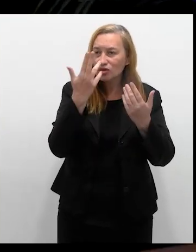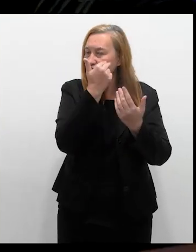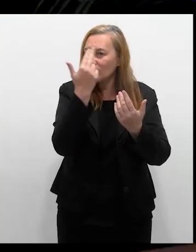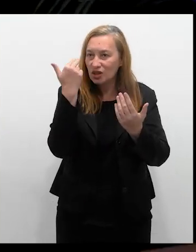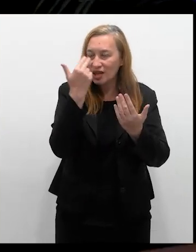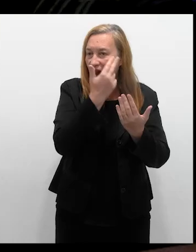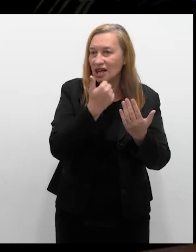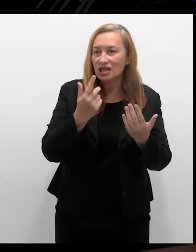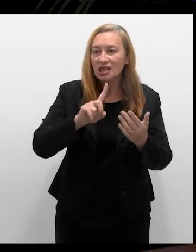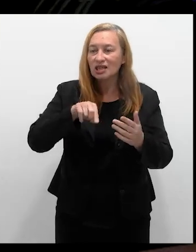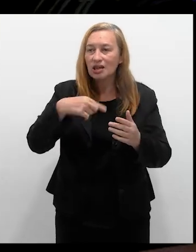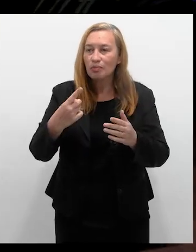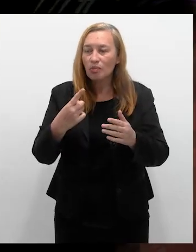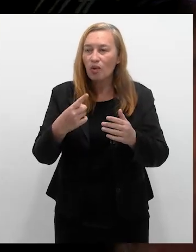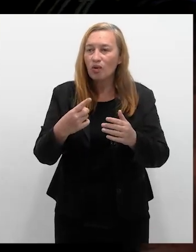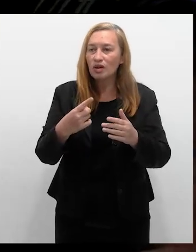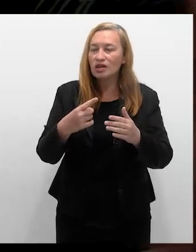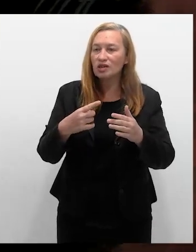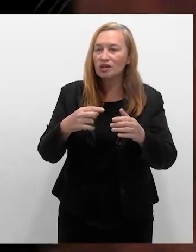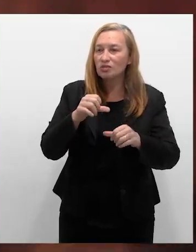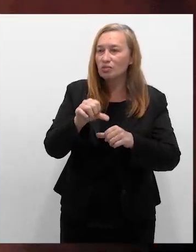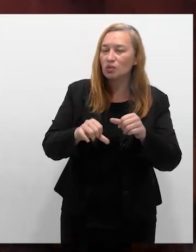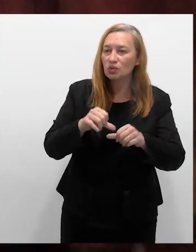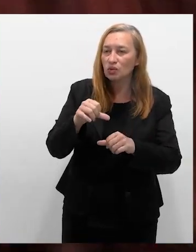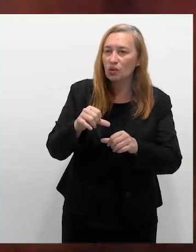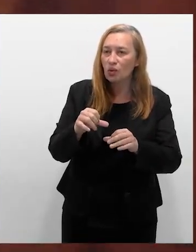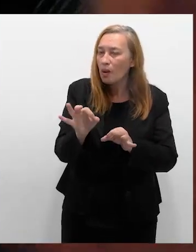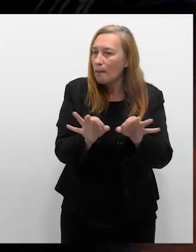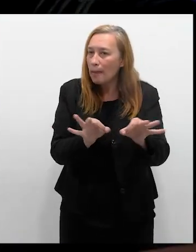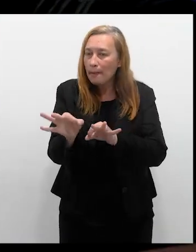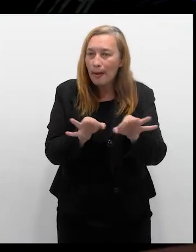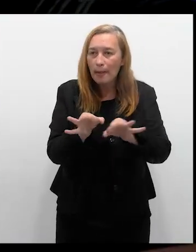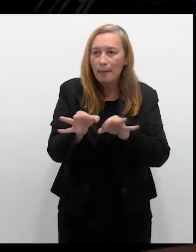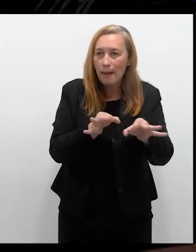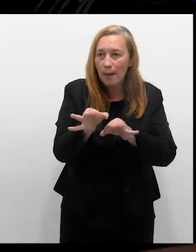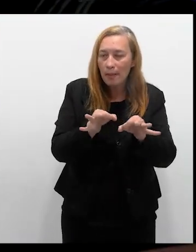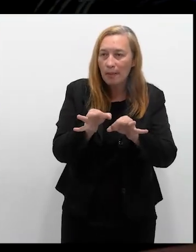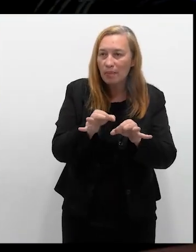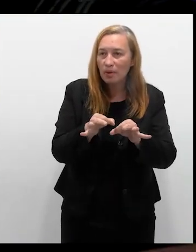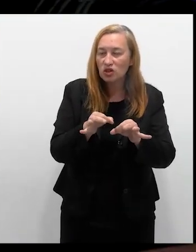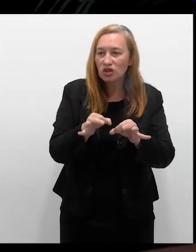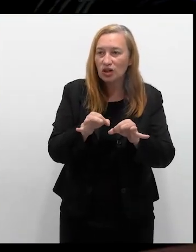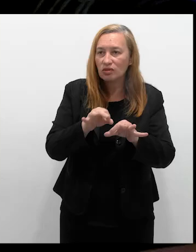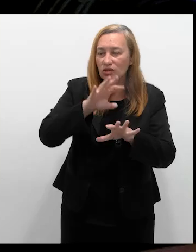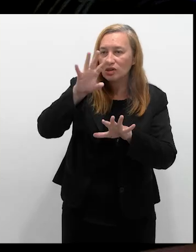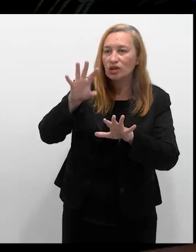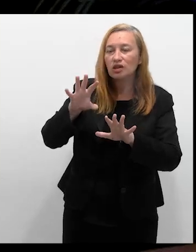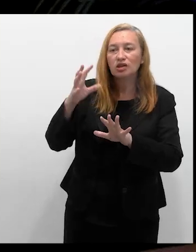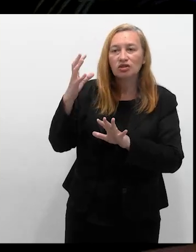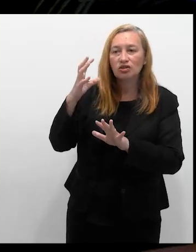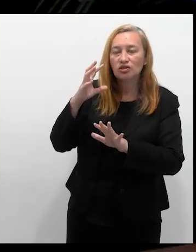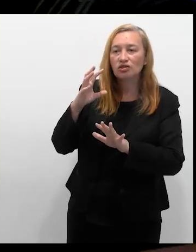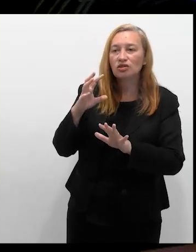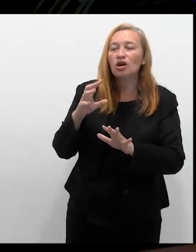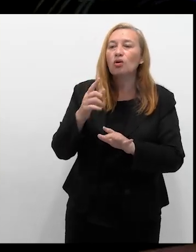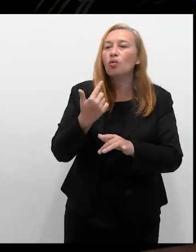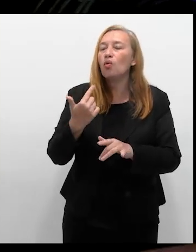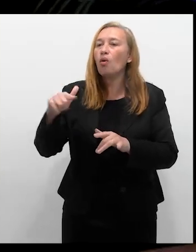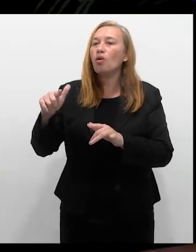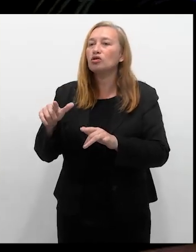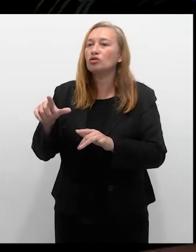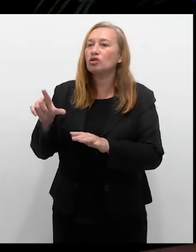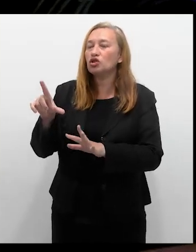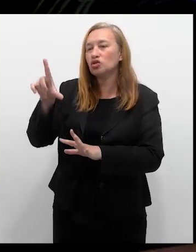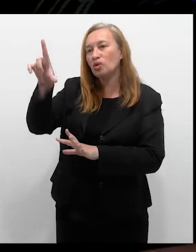começou a produzir conteúdo de mídia e a organização do processo, do projeto, a elaboração de etapas. O outro que estava ainda